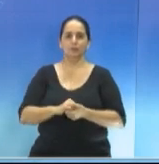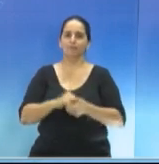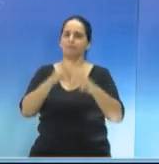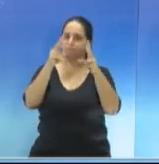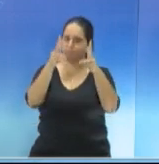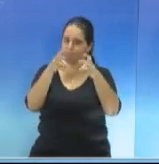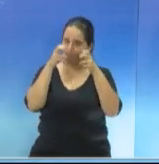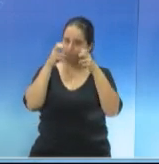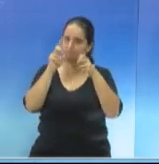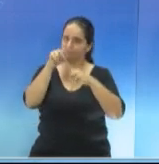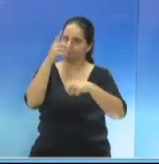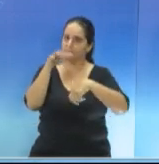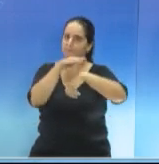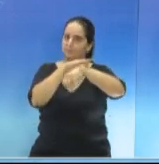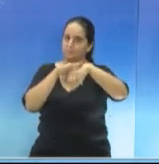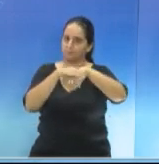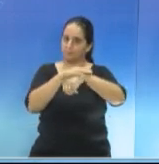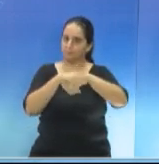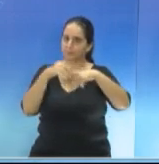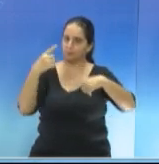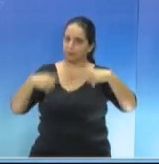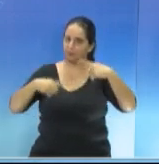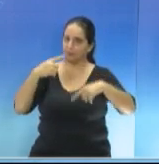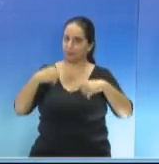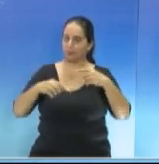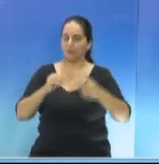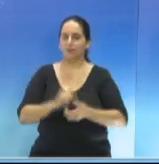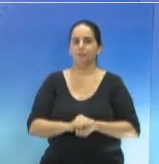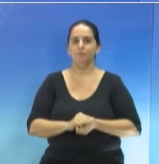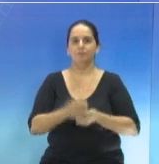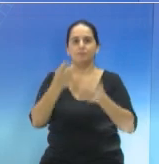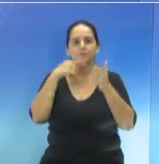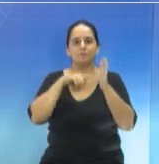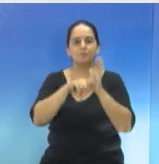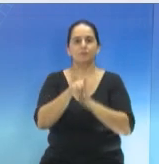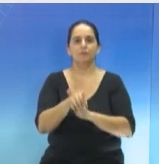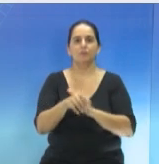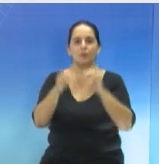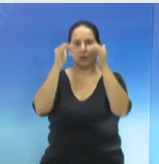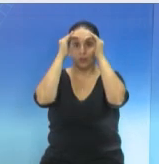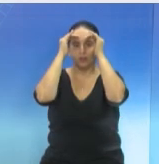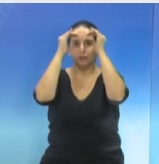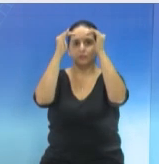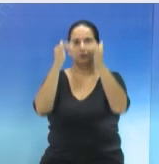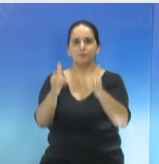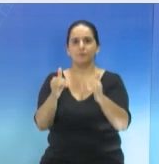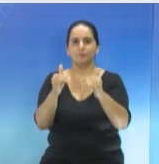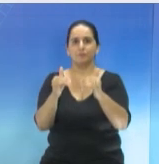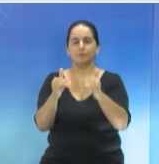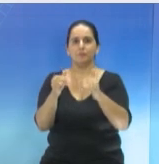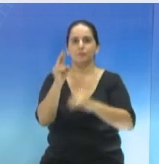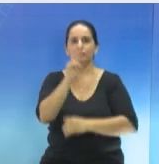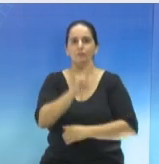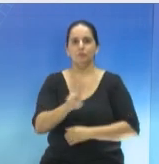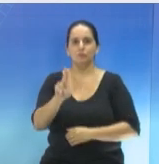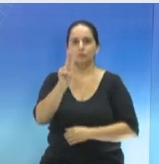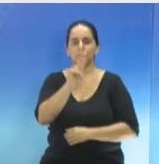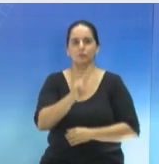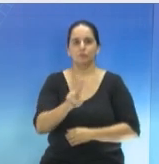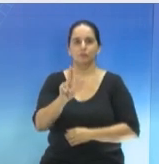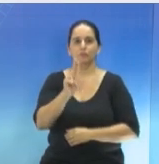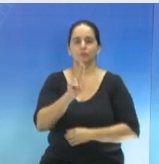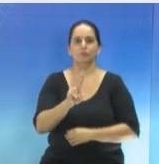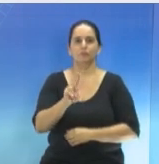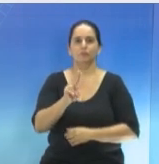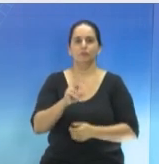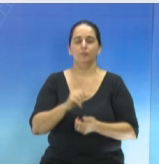Observe isso para a gente discutir daqui a pouquinho. Vamos ao enunciado. O cumprimento da função referencial, olha